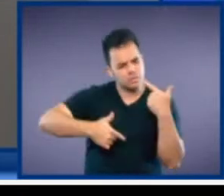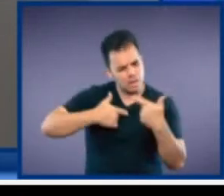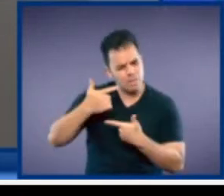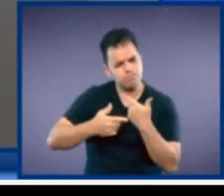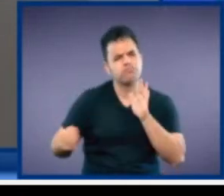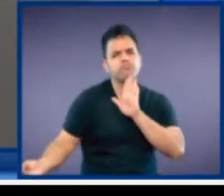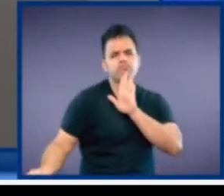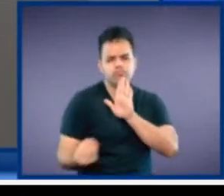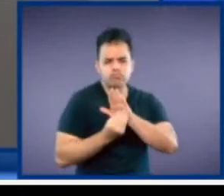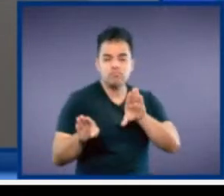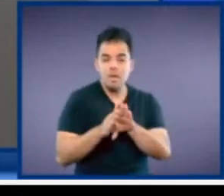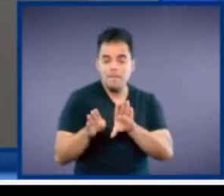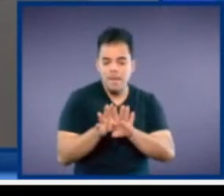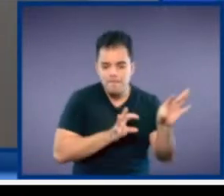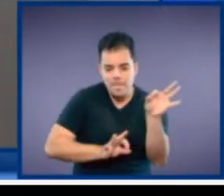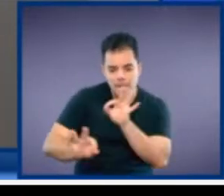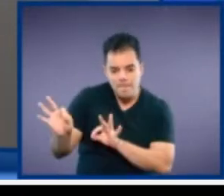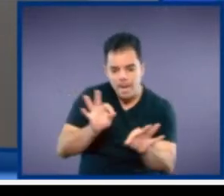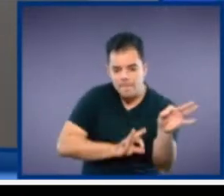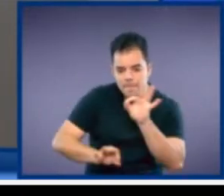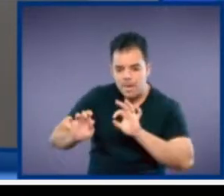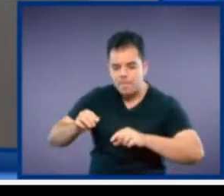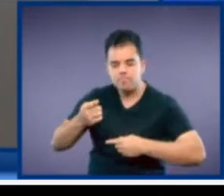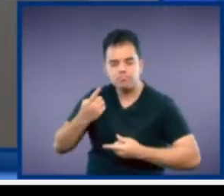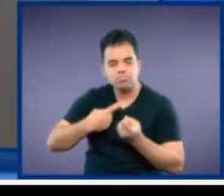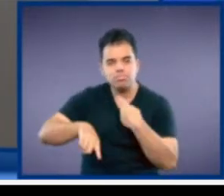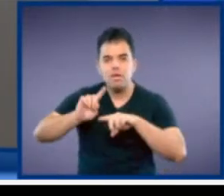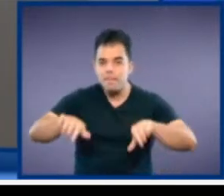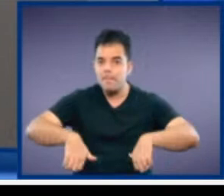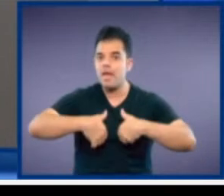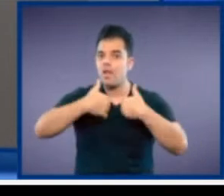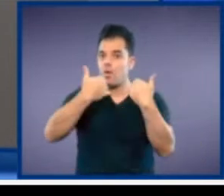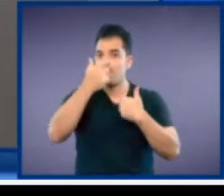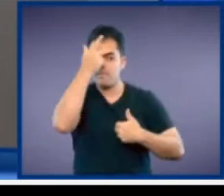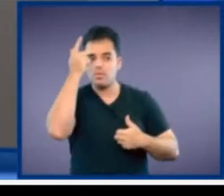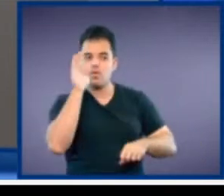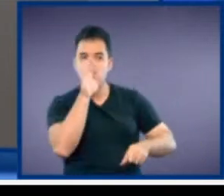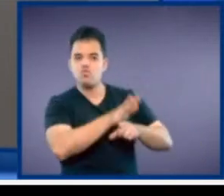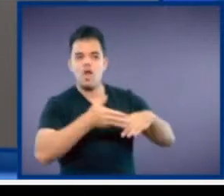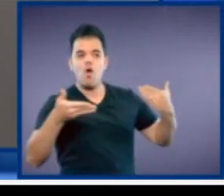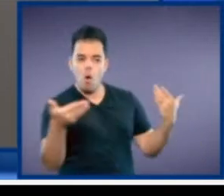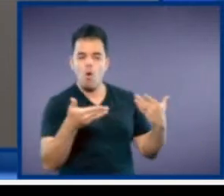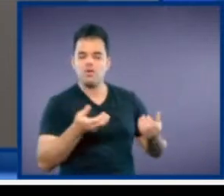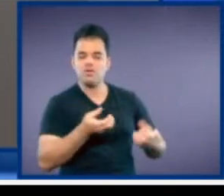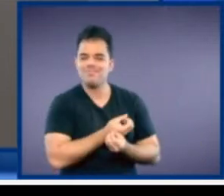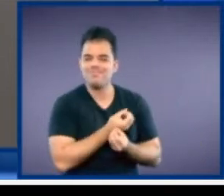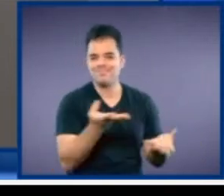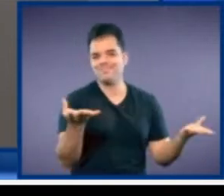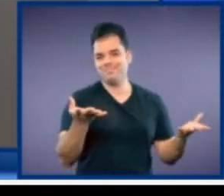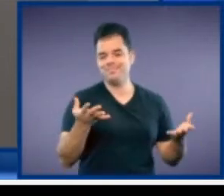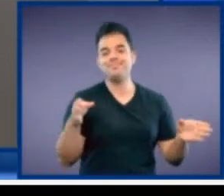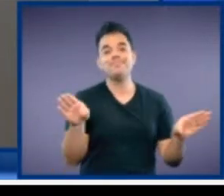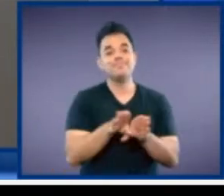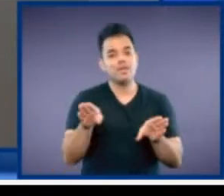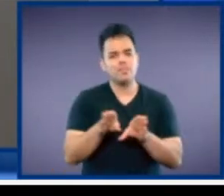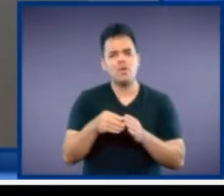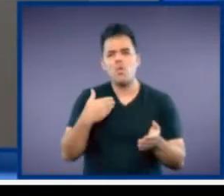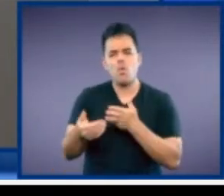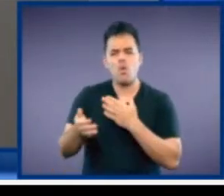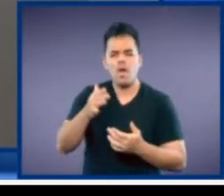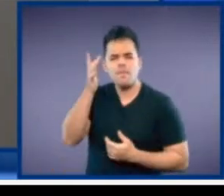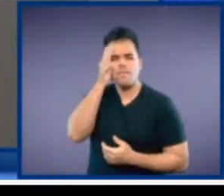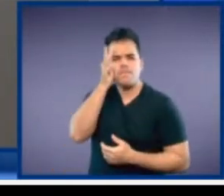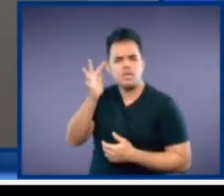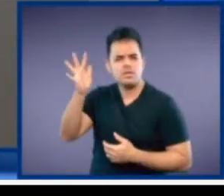que a gente aperfeiçoasse esse projeto para entregar isso para a população hoje. Para além de qualquer ideologia,